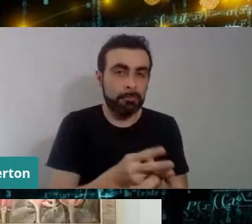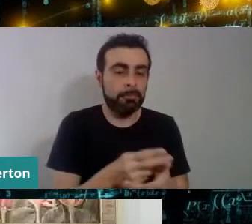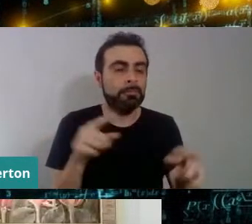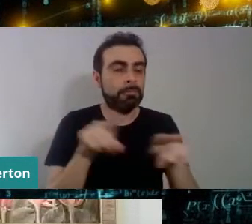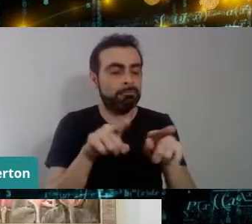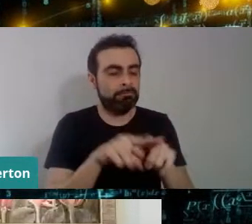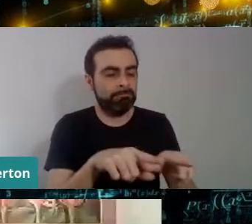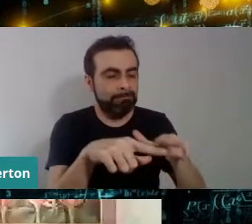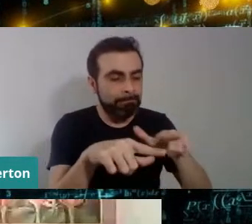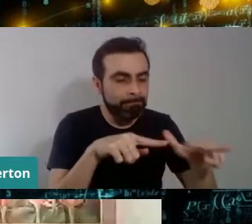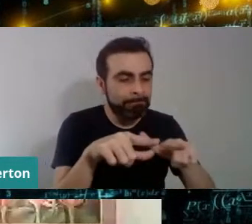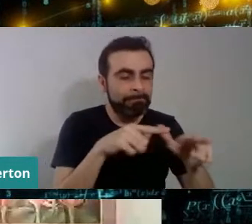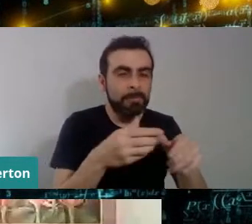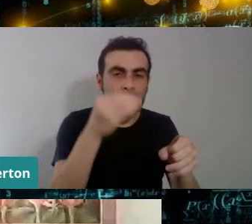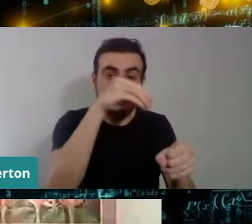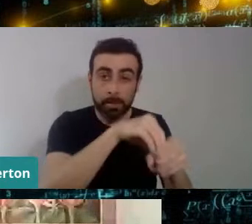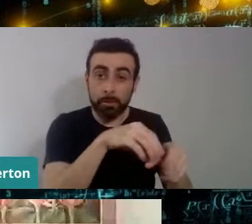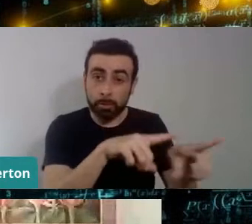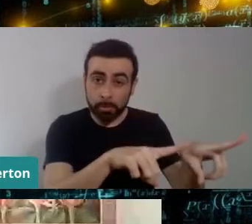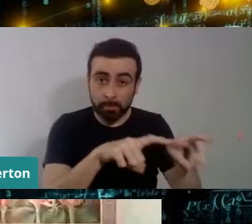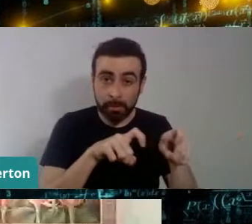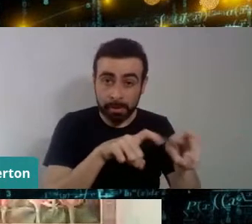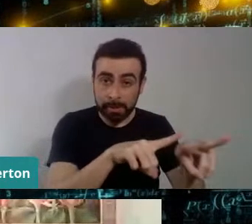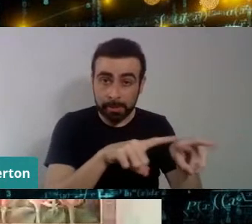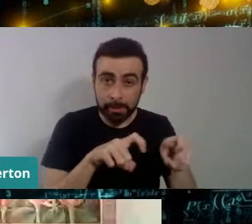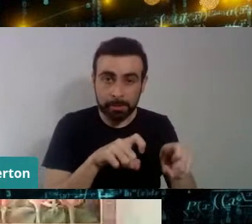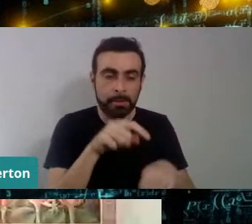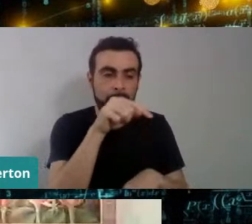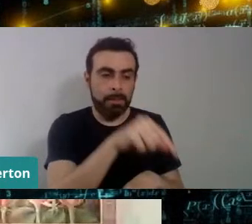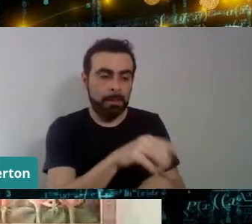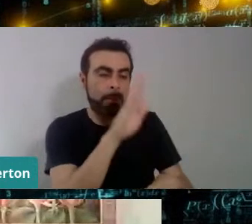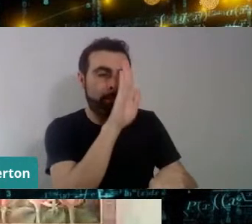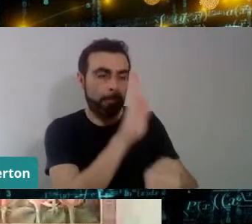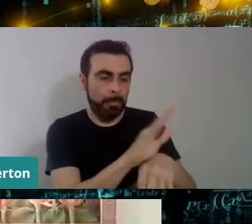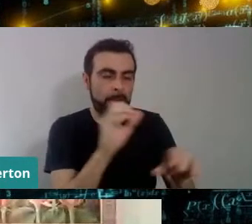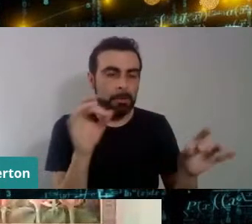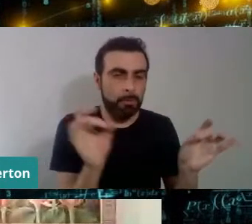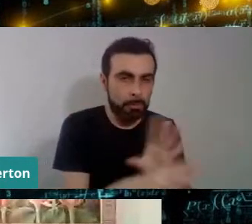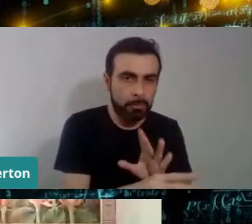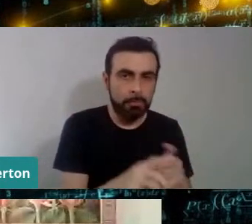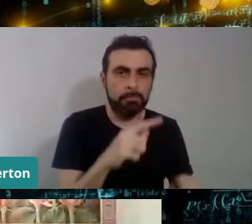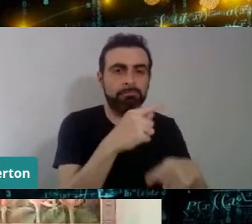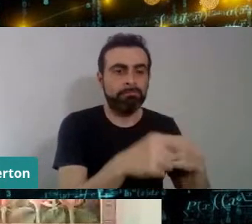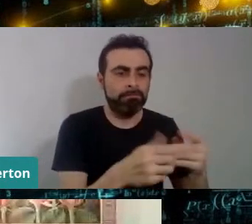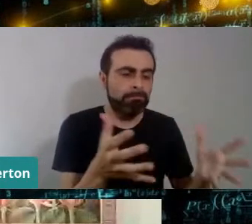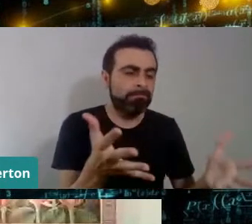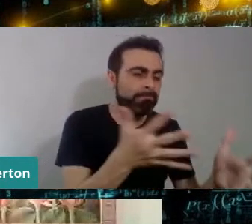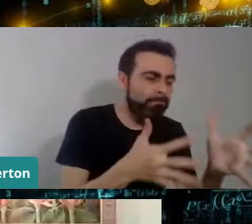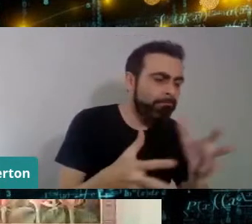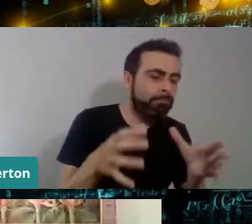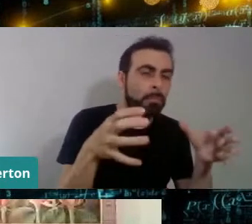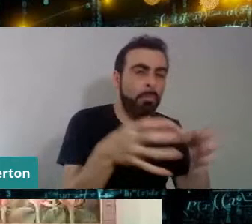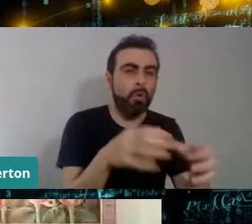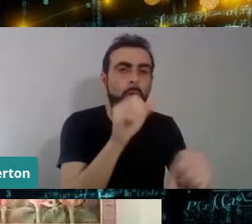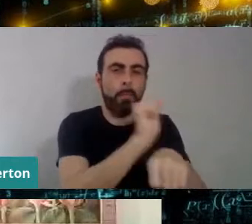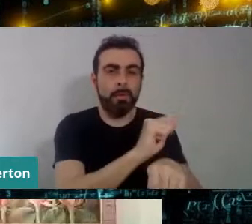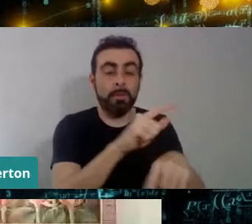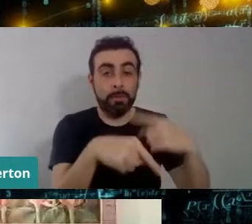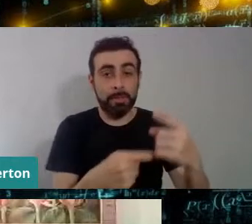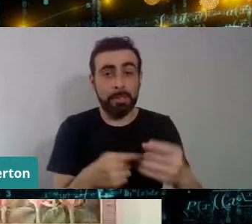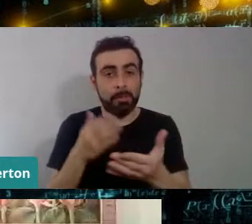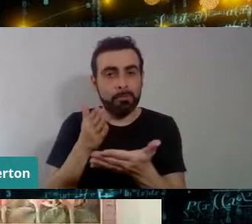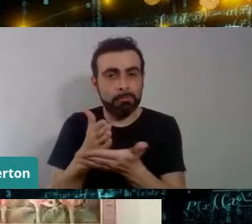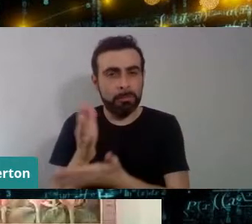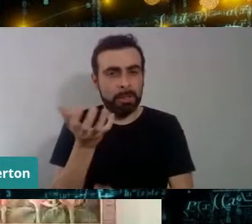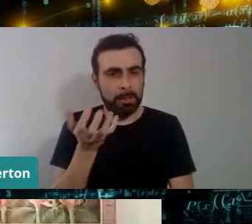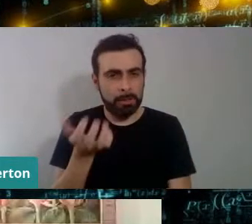numa fazenda. E depois a fazenda parou com aquele movimento todo e eu resolvi fazer o vestibular de matemática.